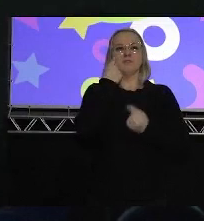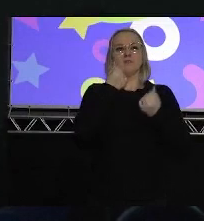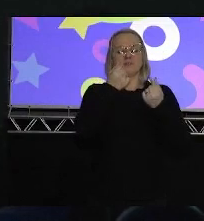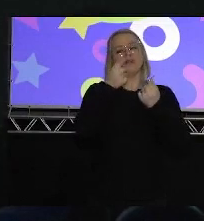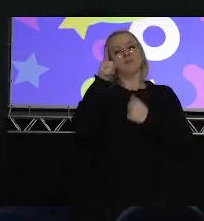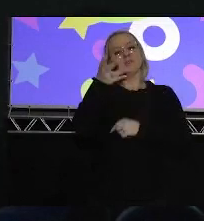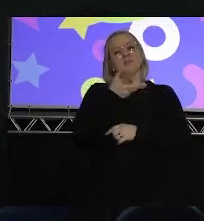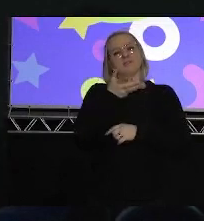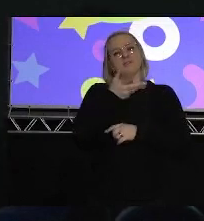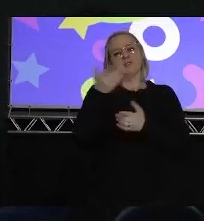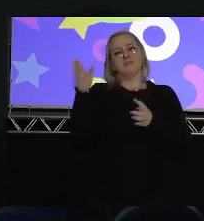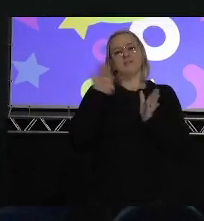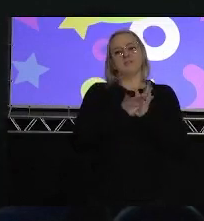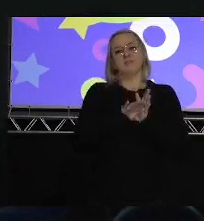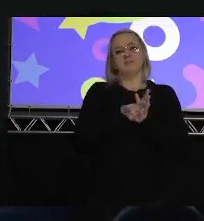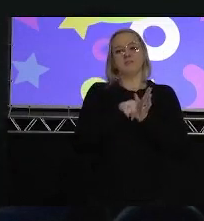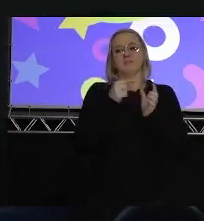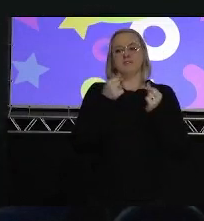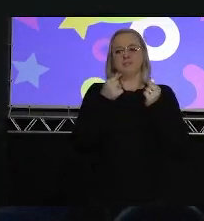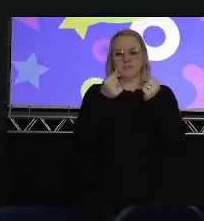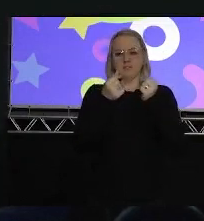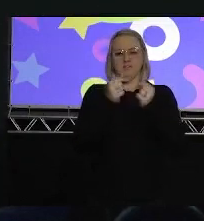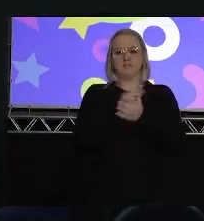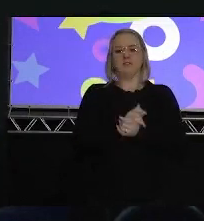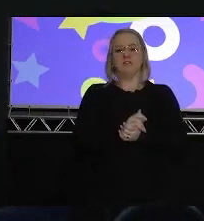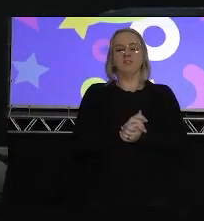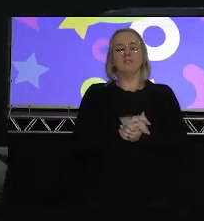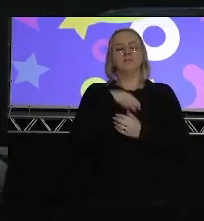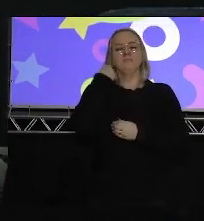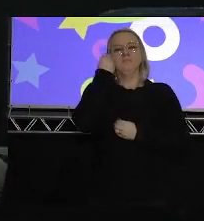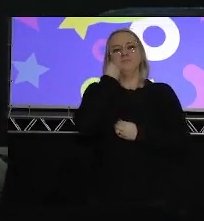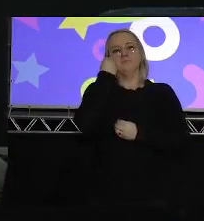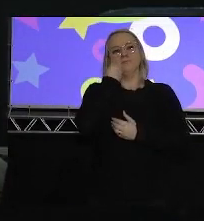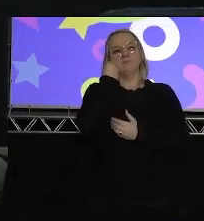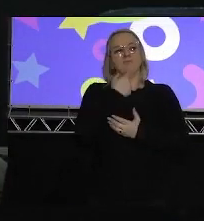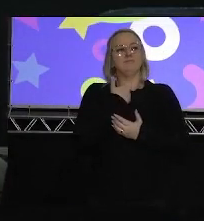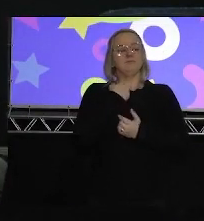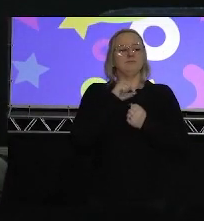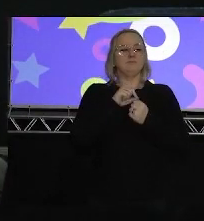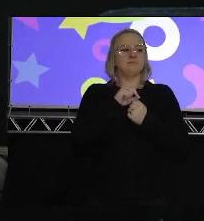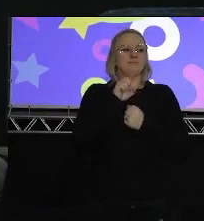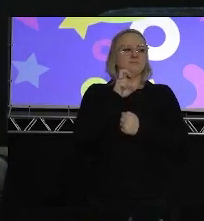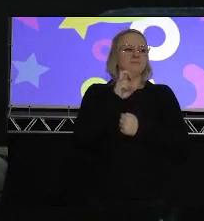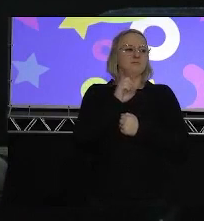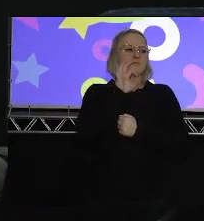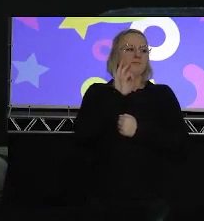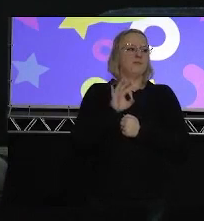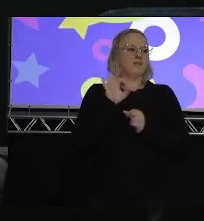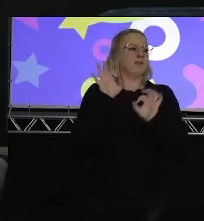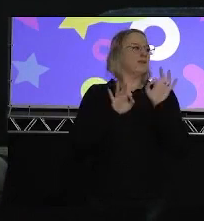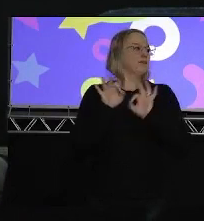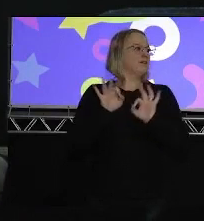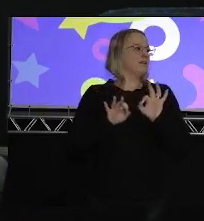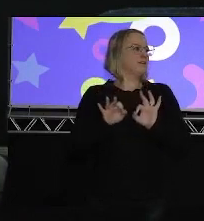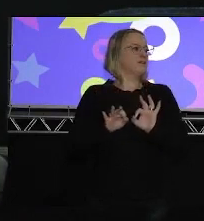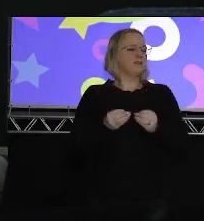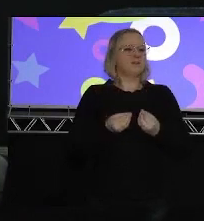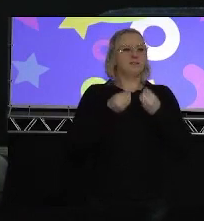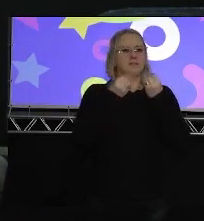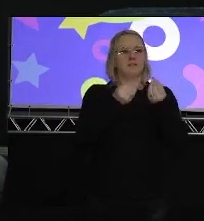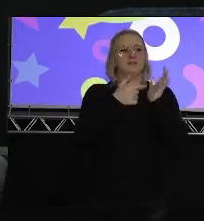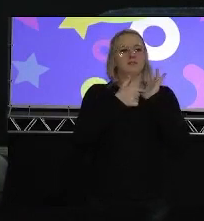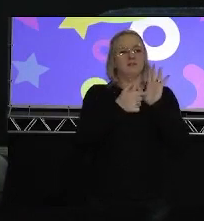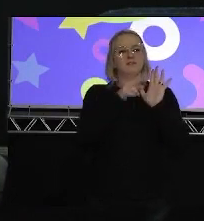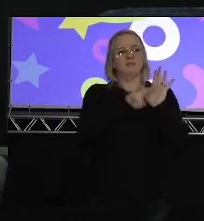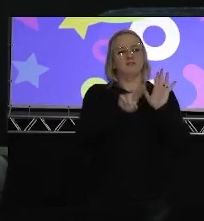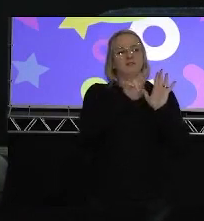agilidade traz. Economia, né? Experimentação. Pô, fiz 80%, fiz 50% do projeto, mostrei para o usuário. Ah,